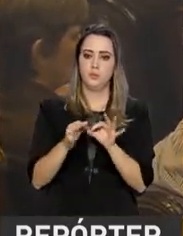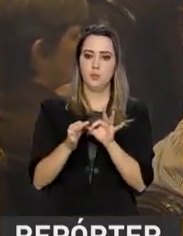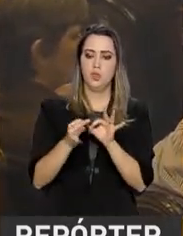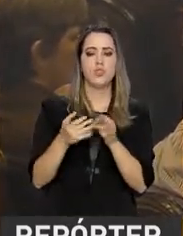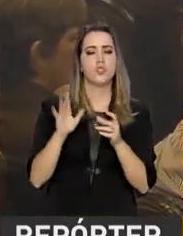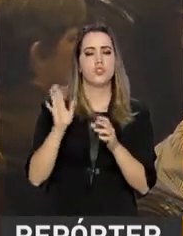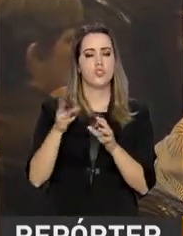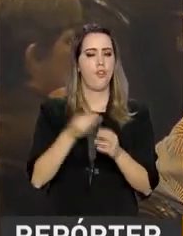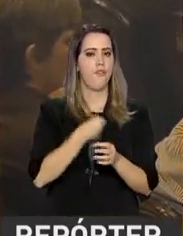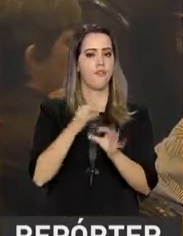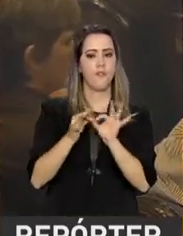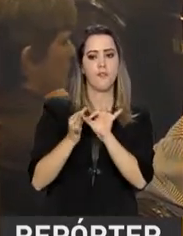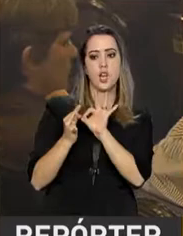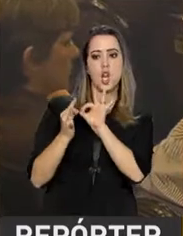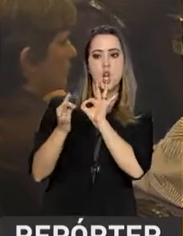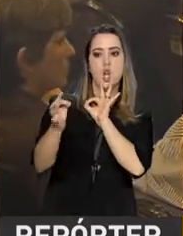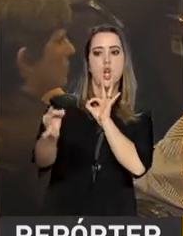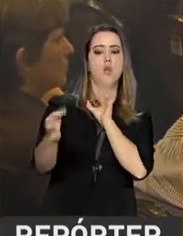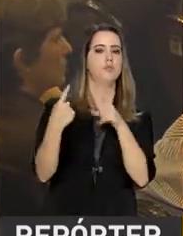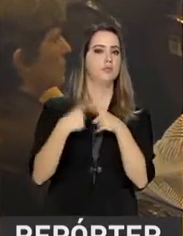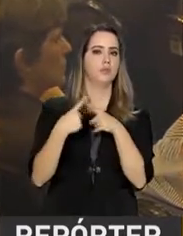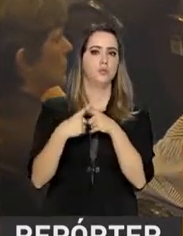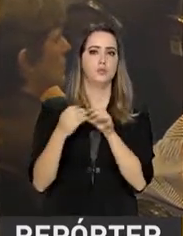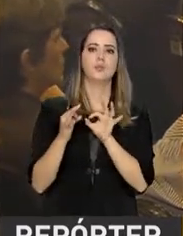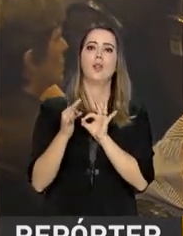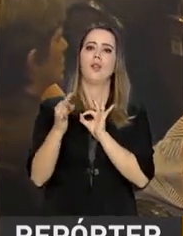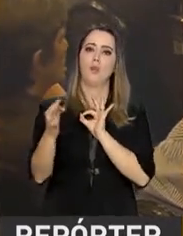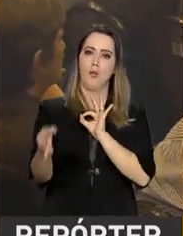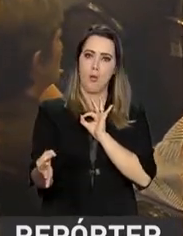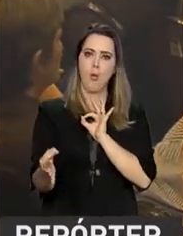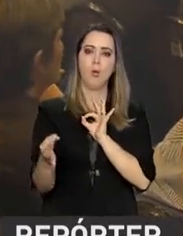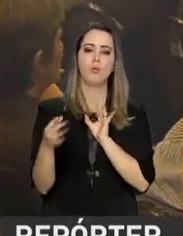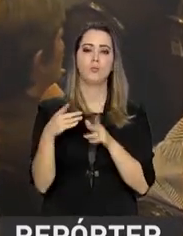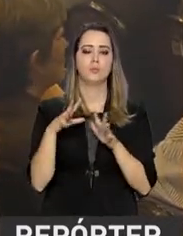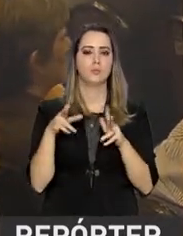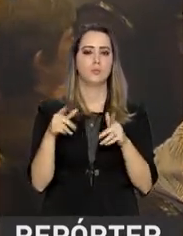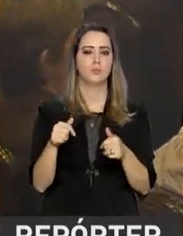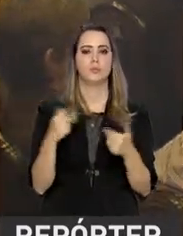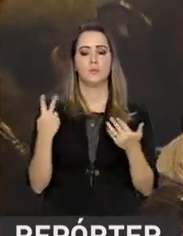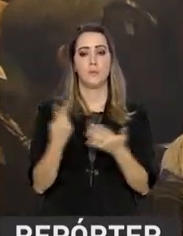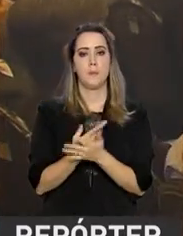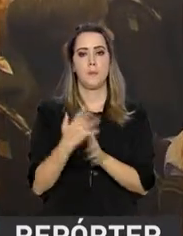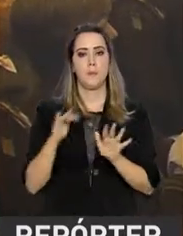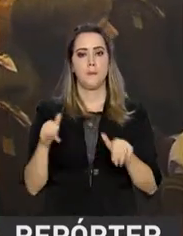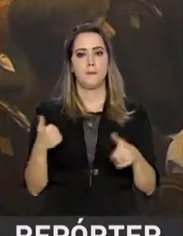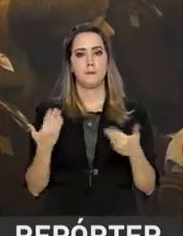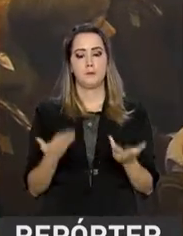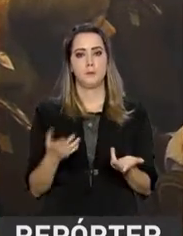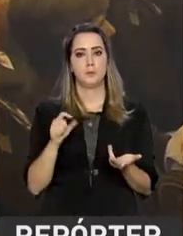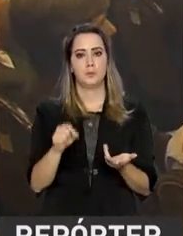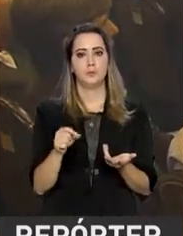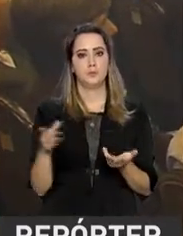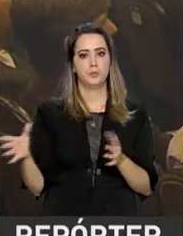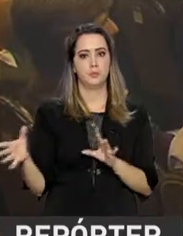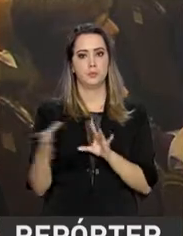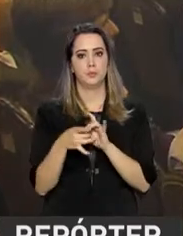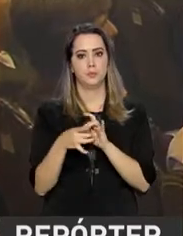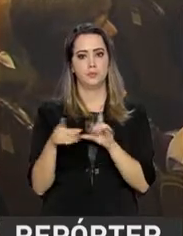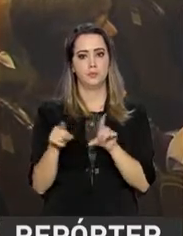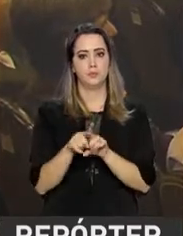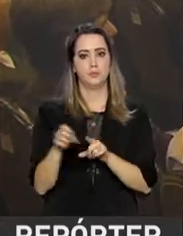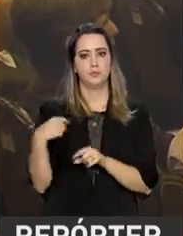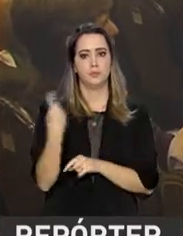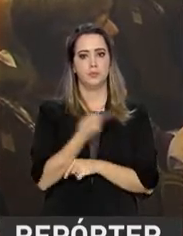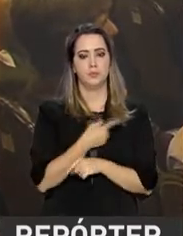desconectado por questão da natureza e por questão da distância e tudo praticamente, né? Então, com essa adesão do